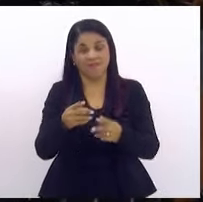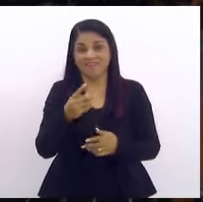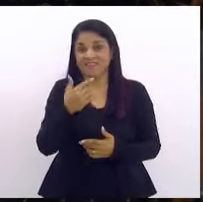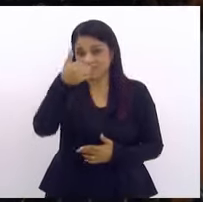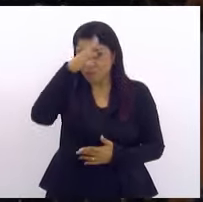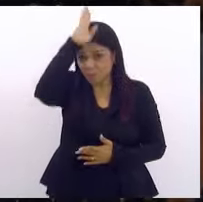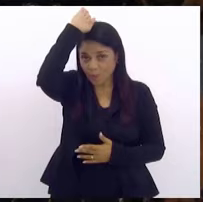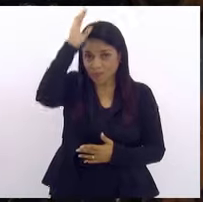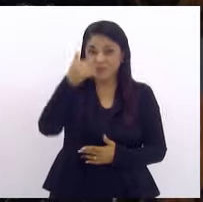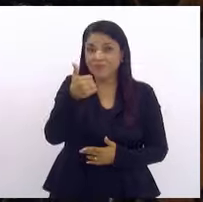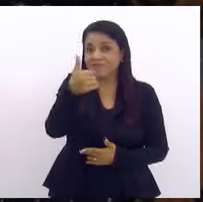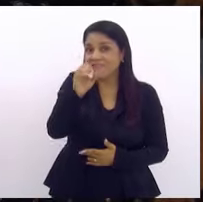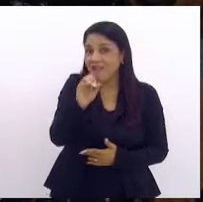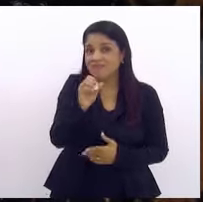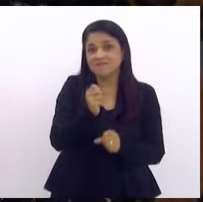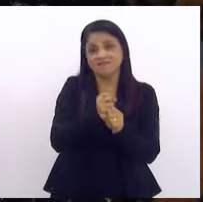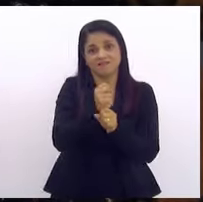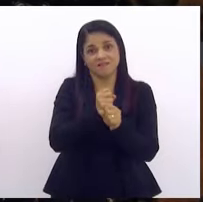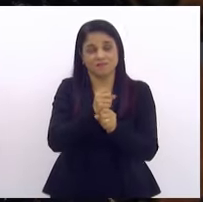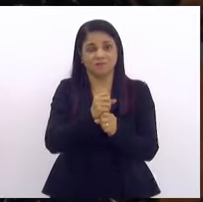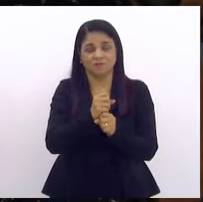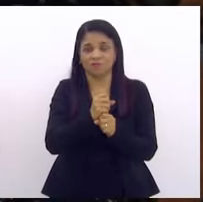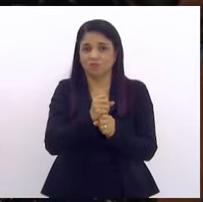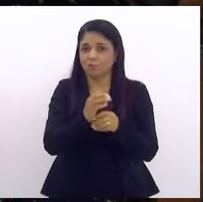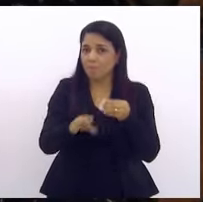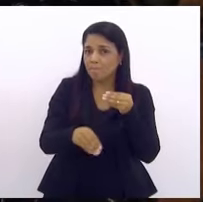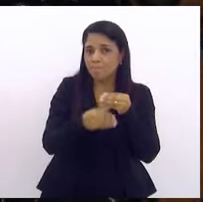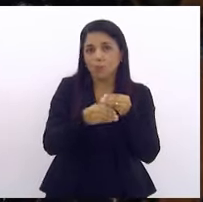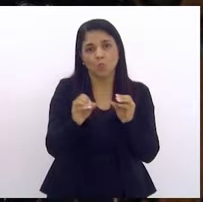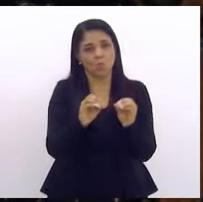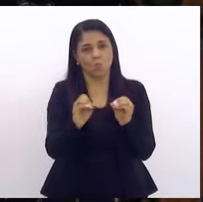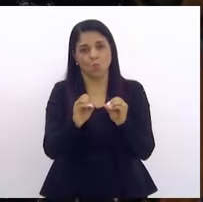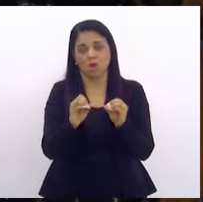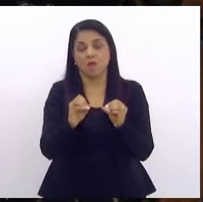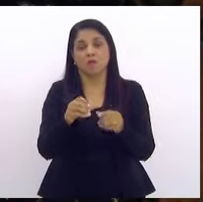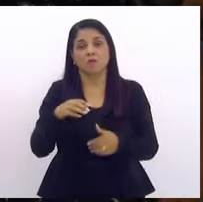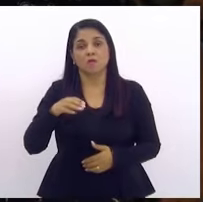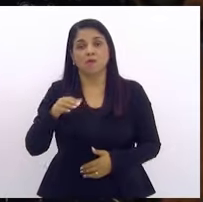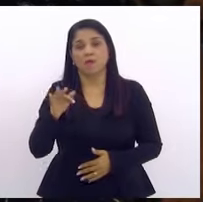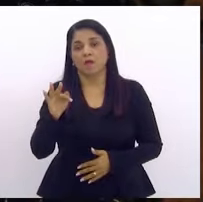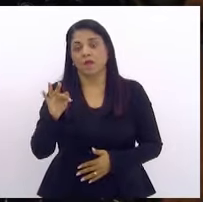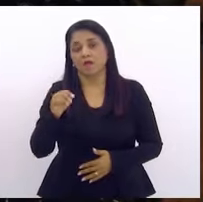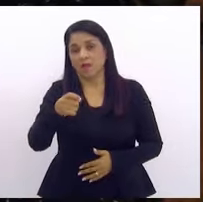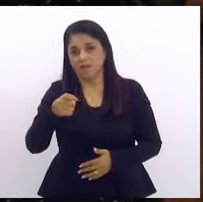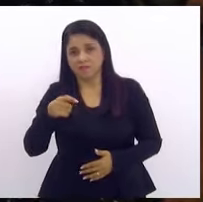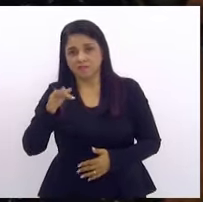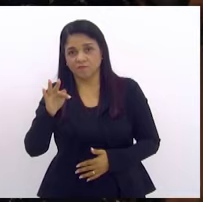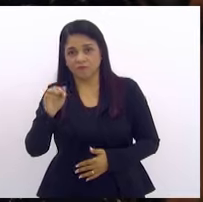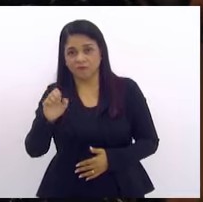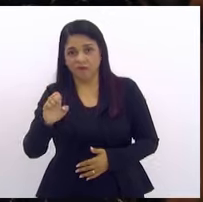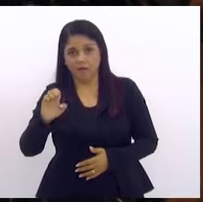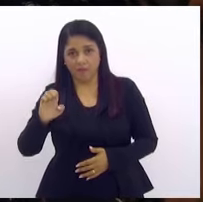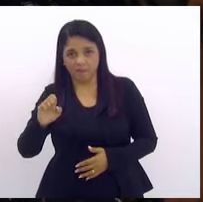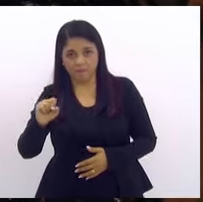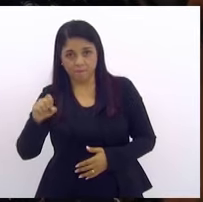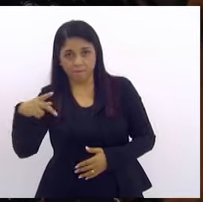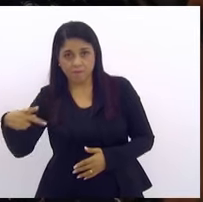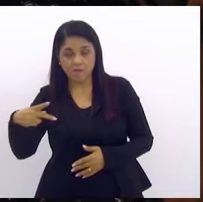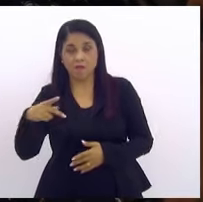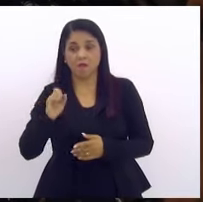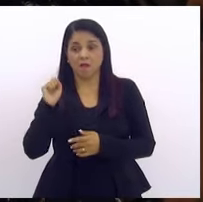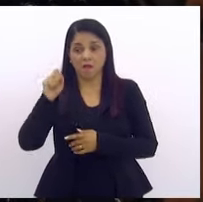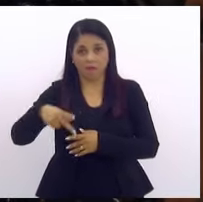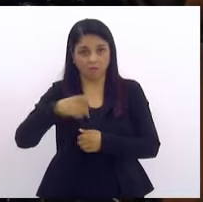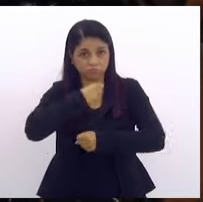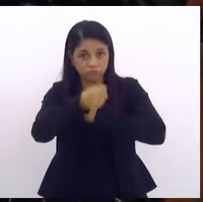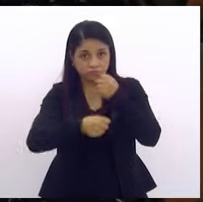sem nenhuma promoção, o que é uma distorção enorme. E no caso dos ex-FAEP, eles vão se aposentar ano que vem e têm um salário